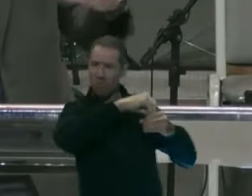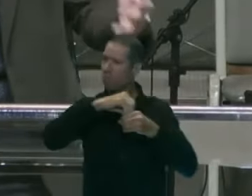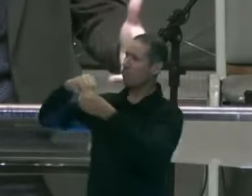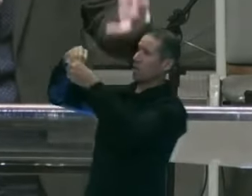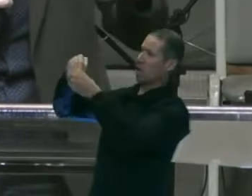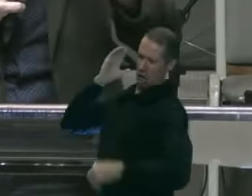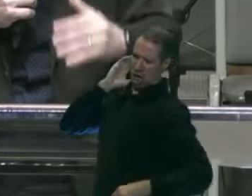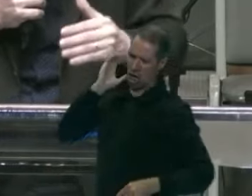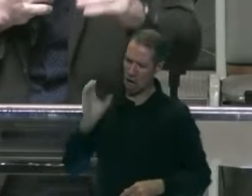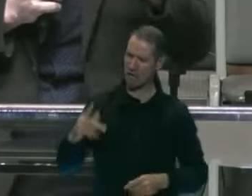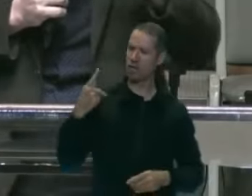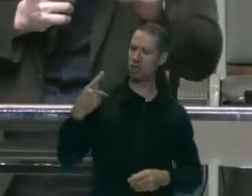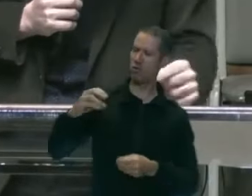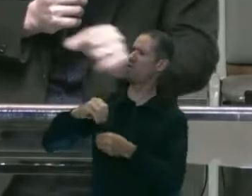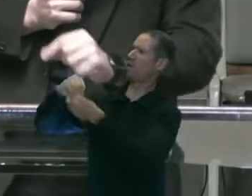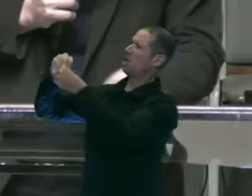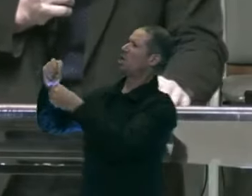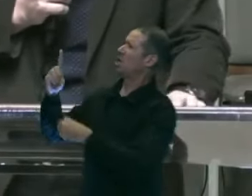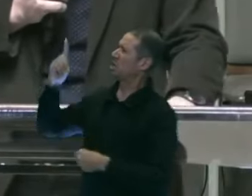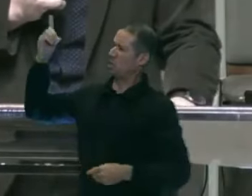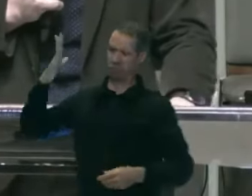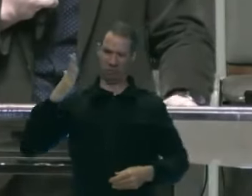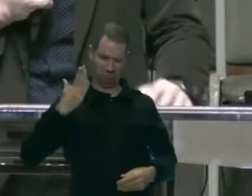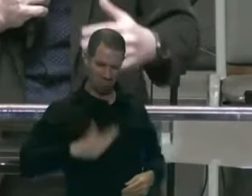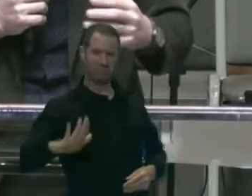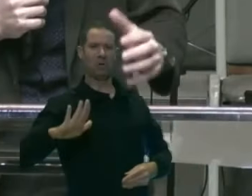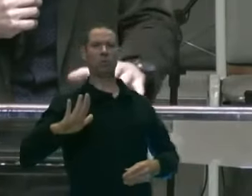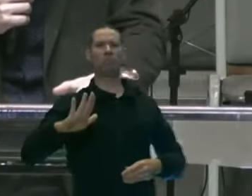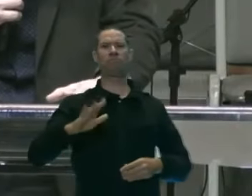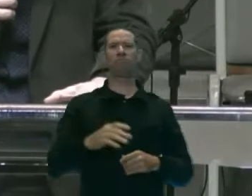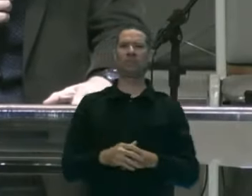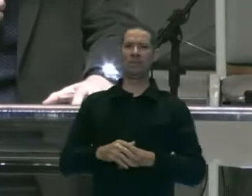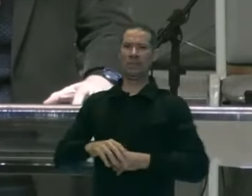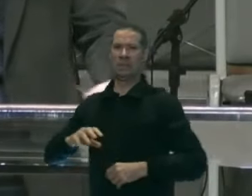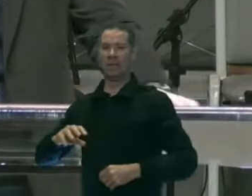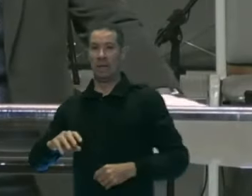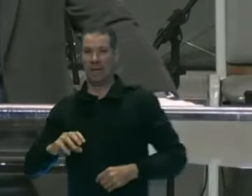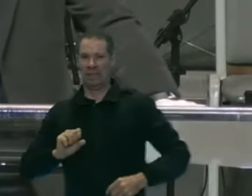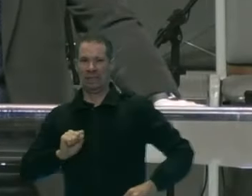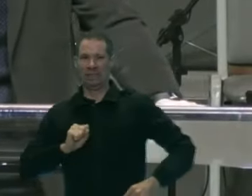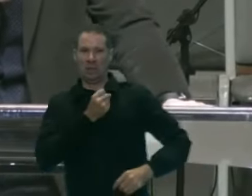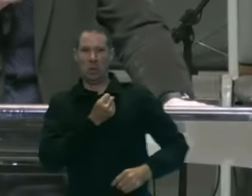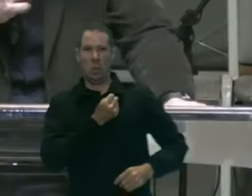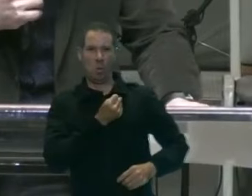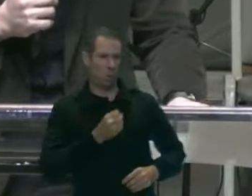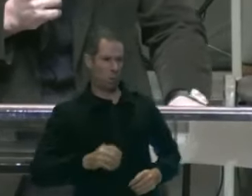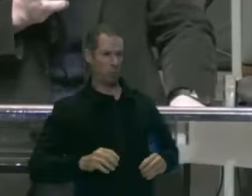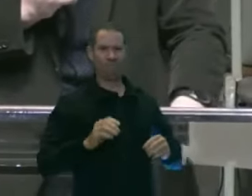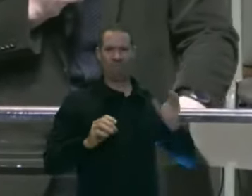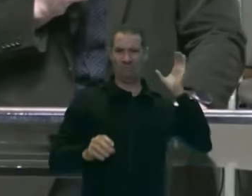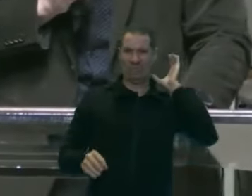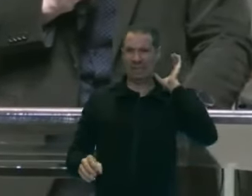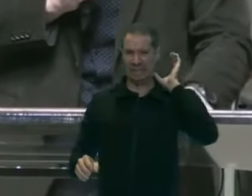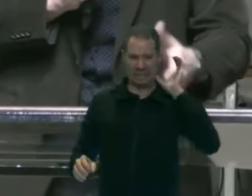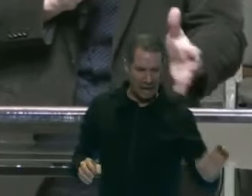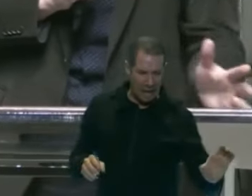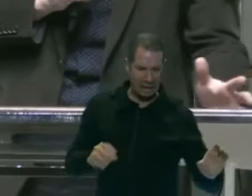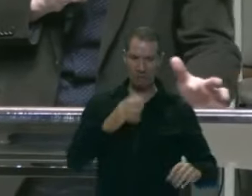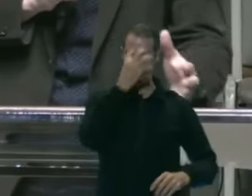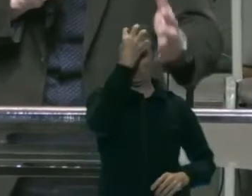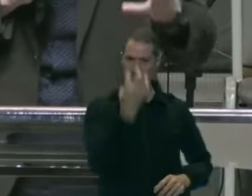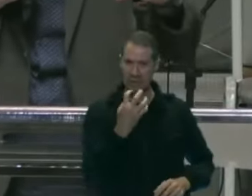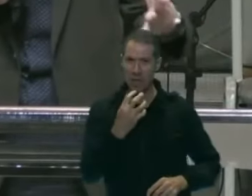que de Caim e da sua oferta não se agradou. Irou-se, pois, sobremaneira Caim, descaiu-lhe o semblante. Então